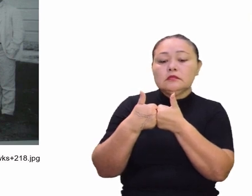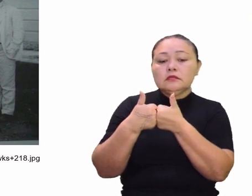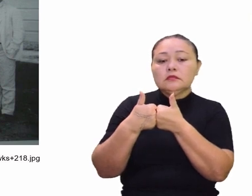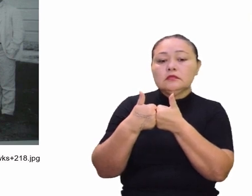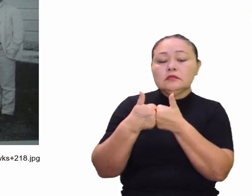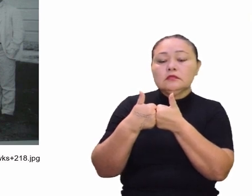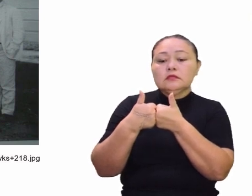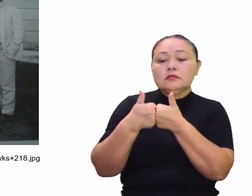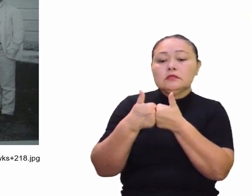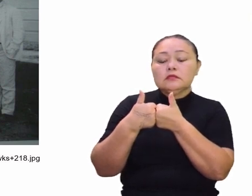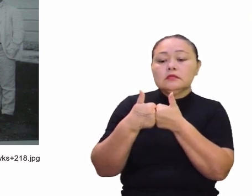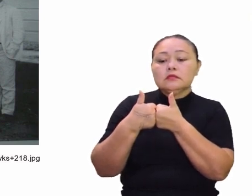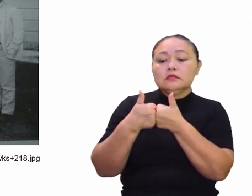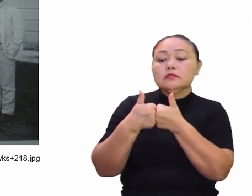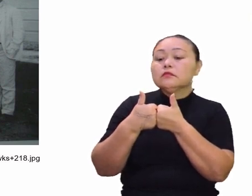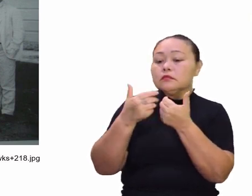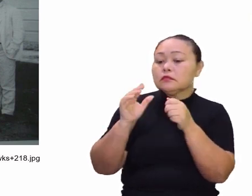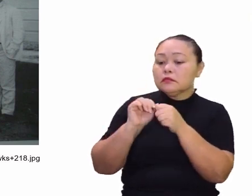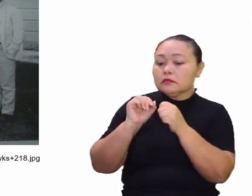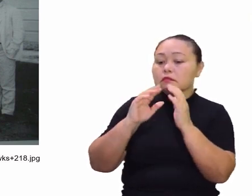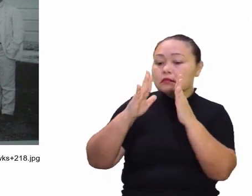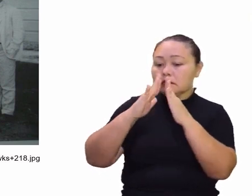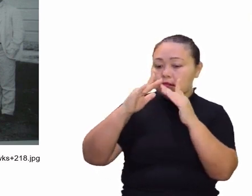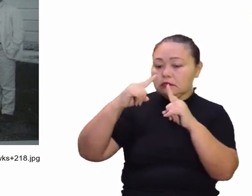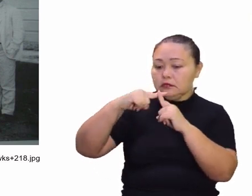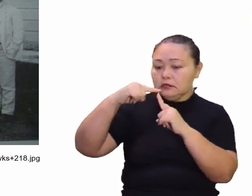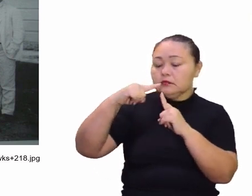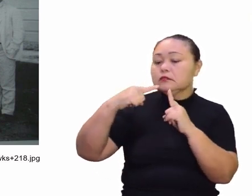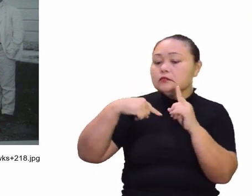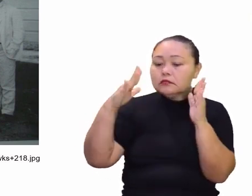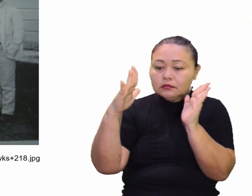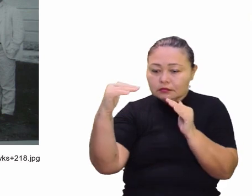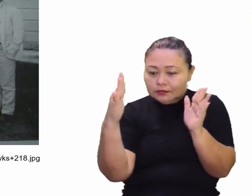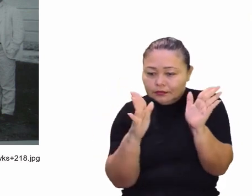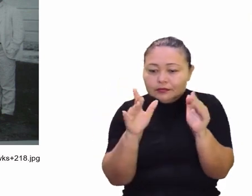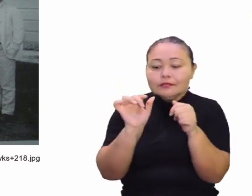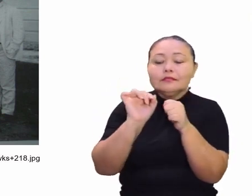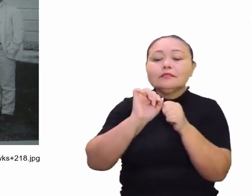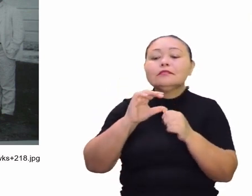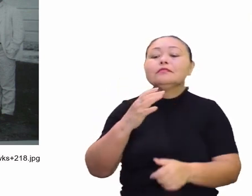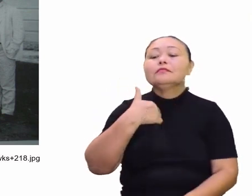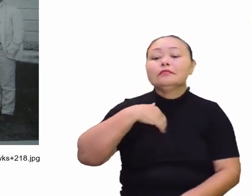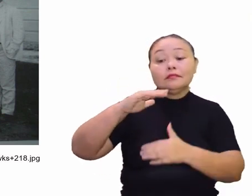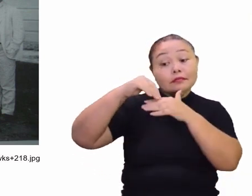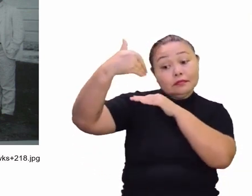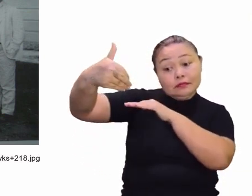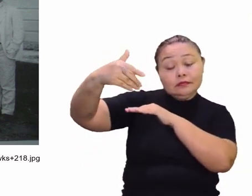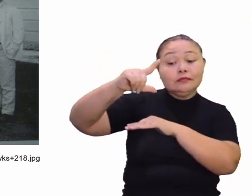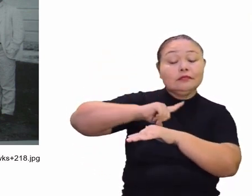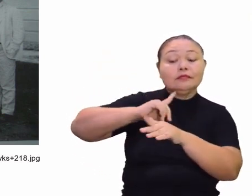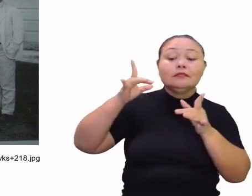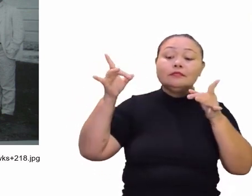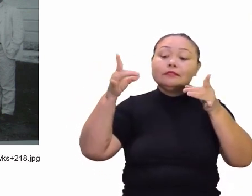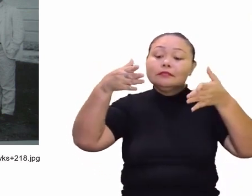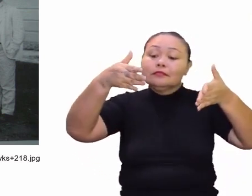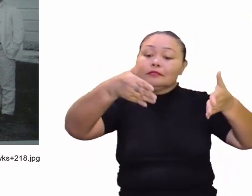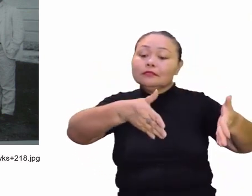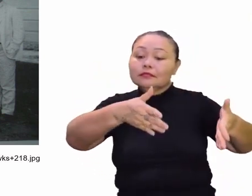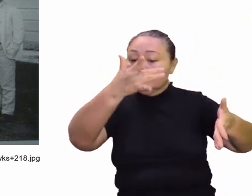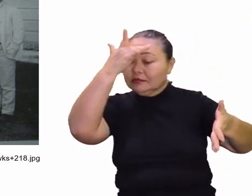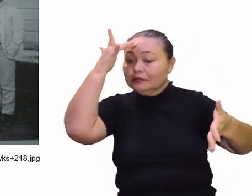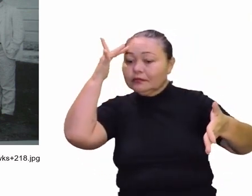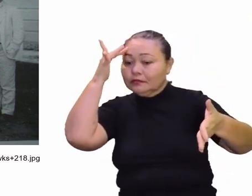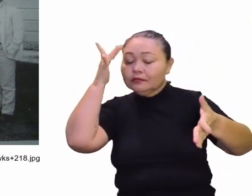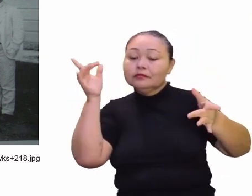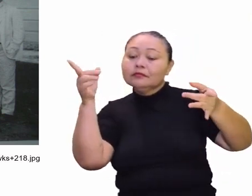a capela de Santo Antônio? Aquela igrejinha? Sim. Ali por trás, Rogério, era um cemitério. As pessoas